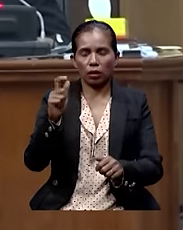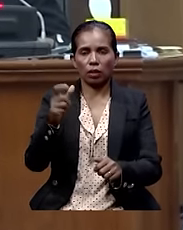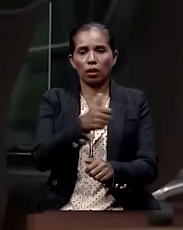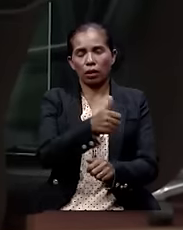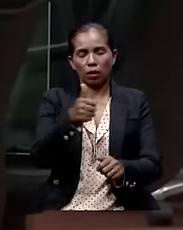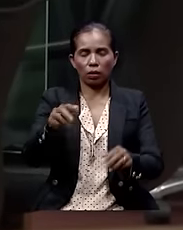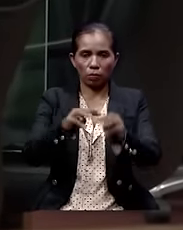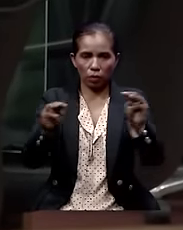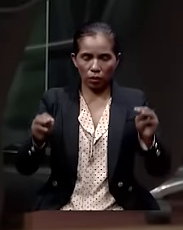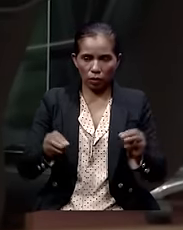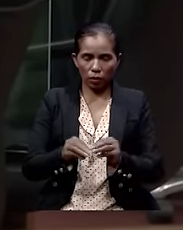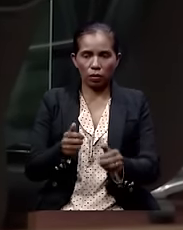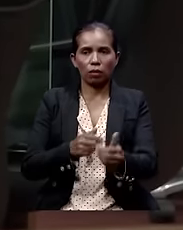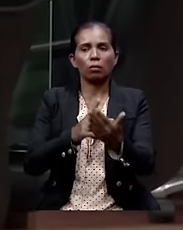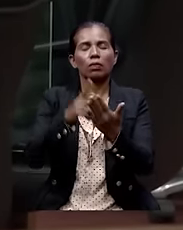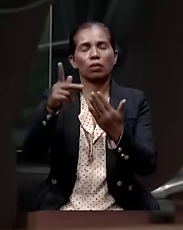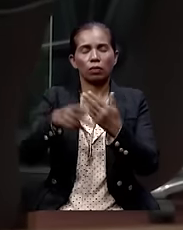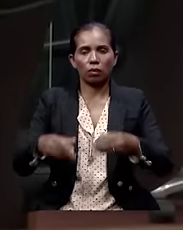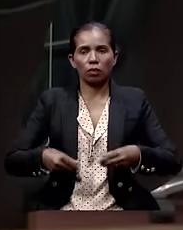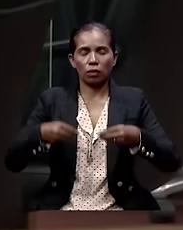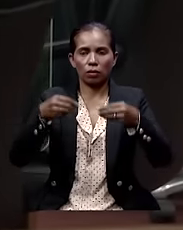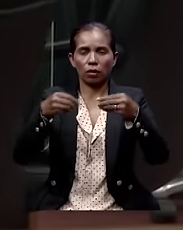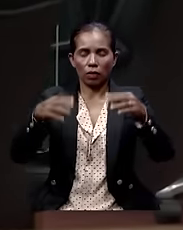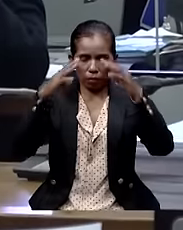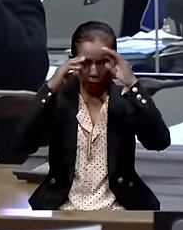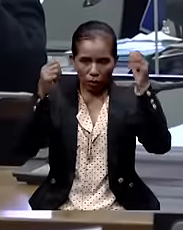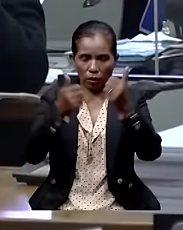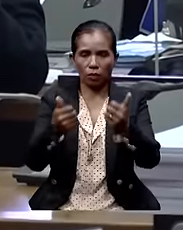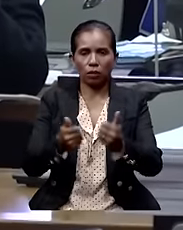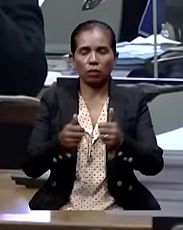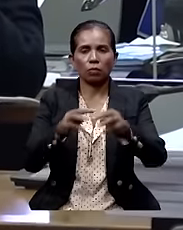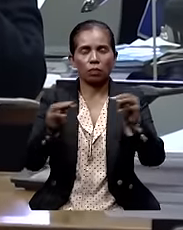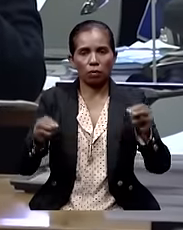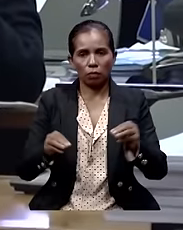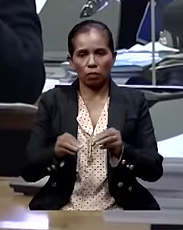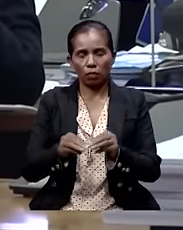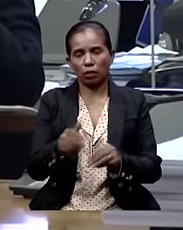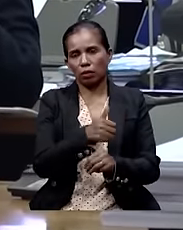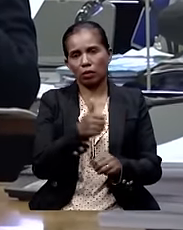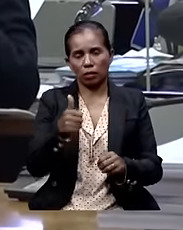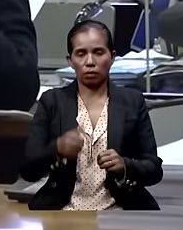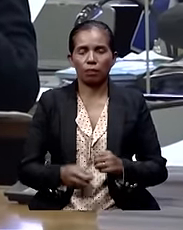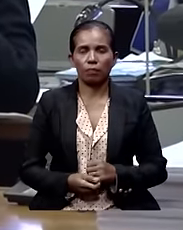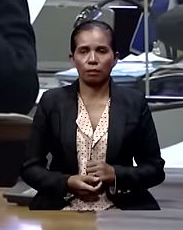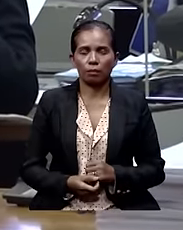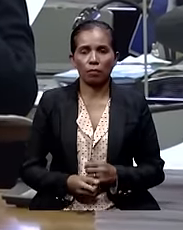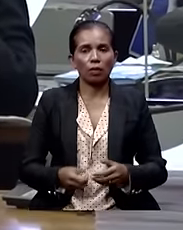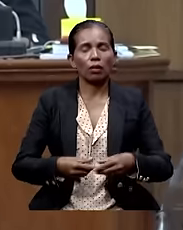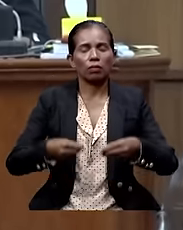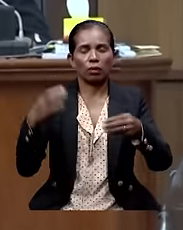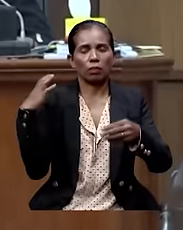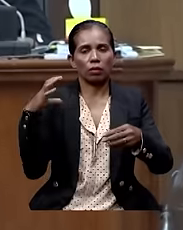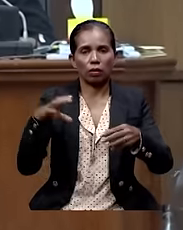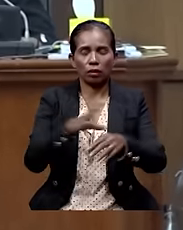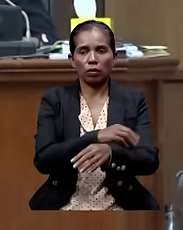Ida que município. Tu programa se fotam posse ba presidente da autoridade e a município Siracelo. Tomada posse, né, acontece o